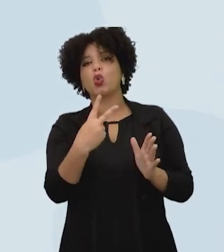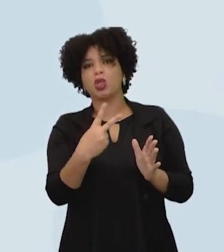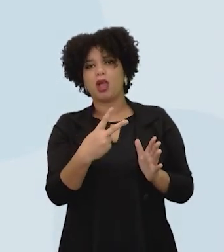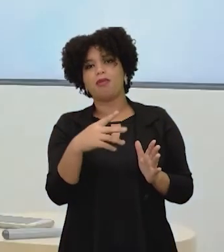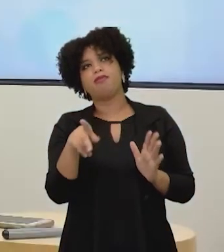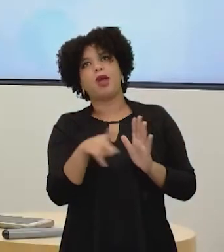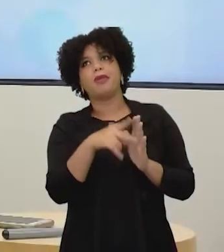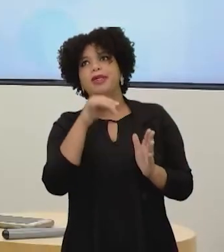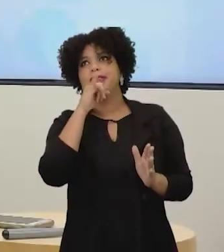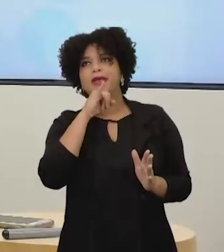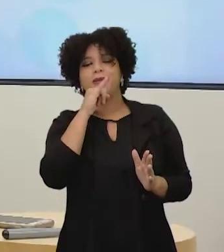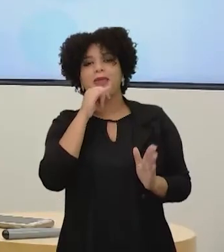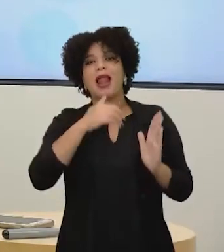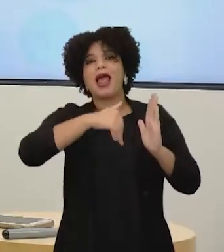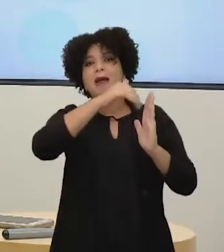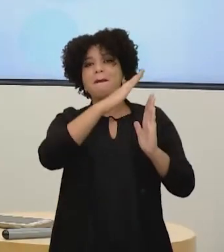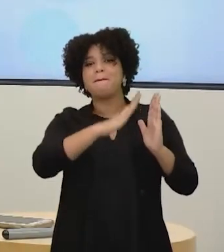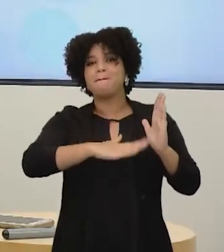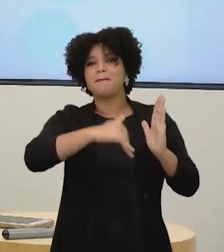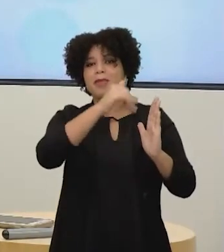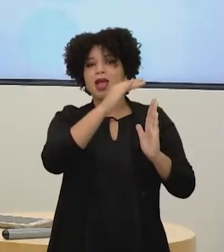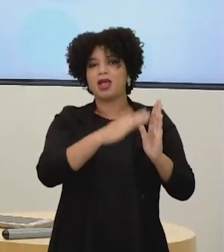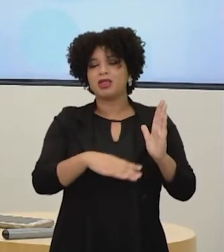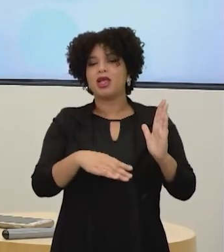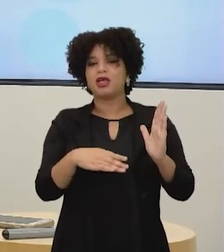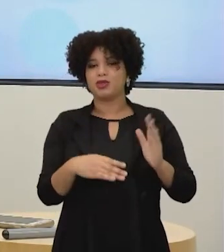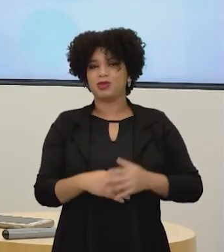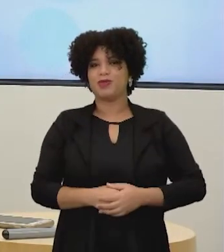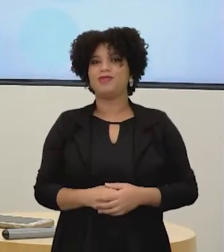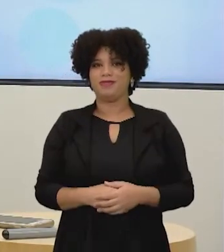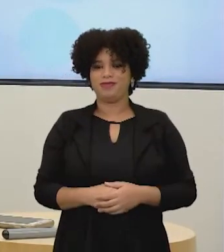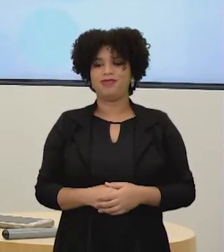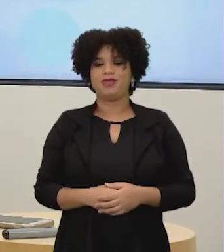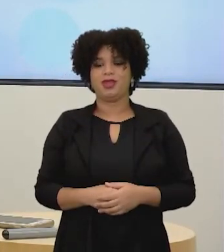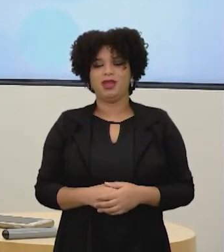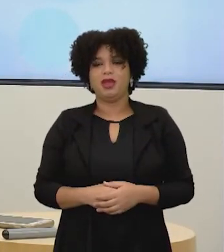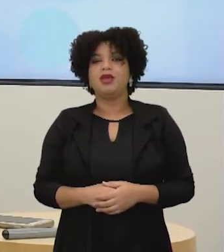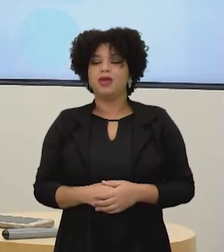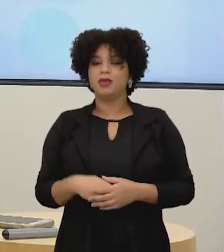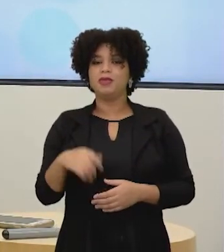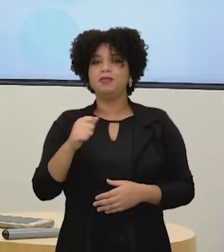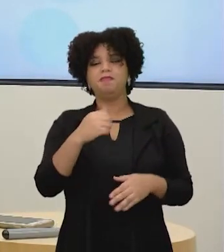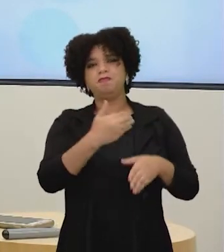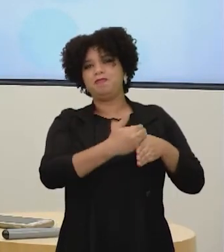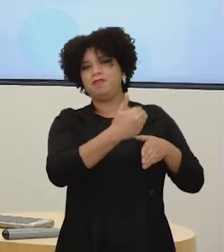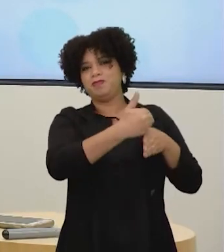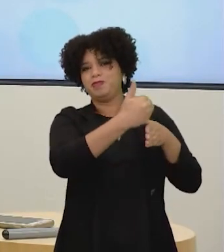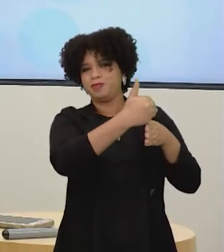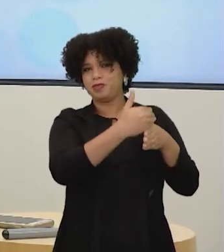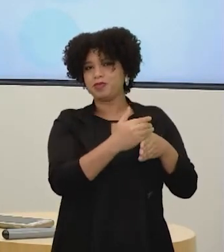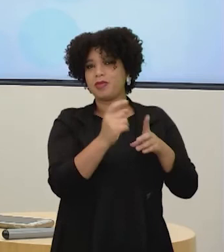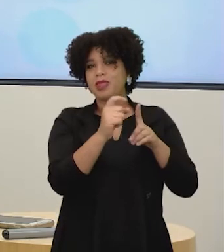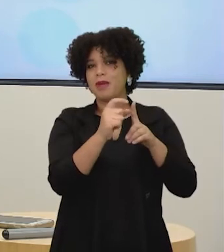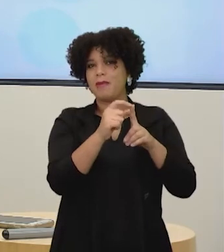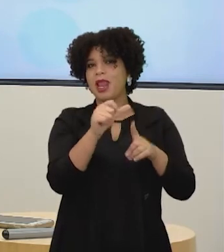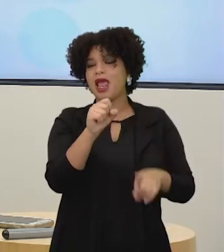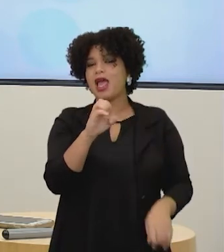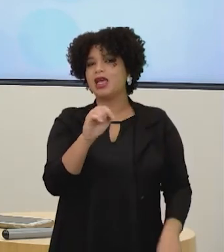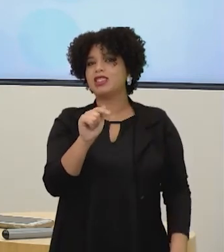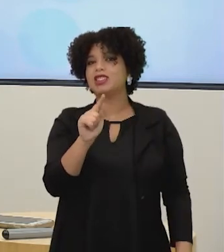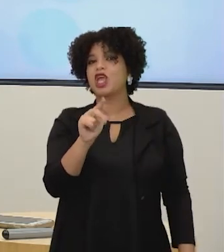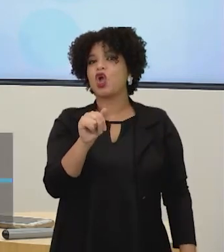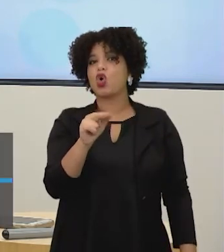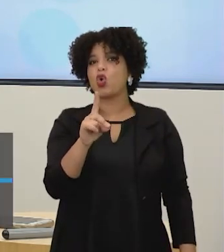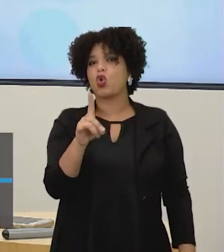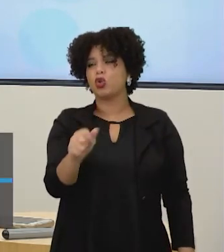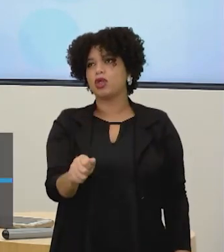né? Se usa falar demão, né? De tinta. Vou dar uma segunda demão de tinta nessa parede, que aí segunda já trouxe um sentido. Por exemplo, se ela